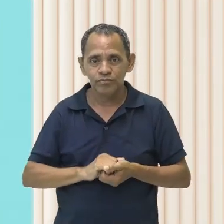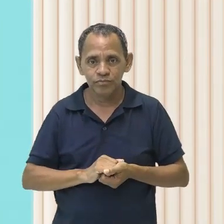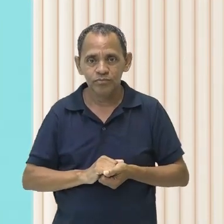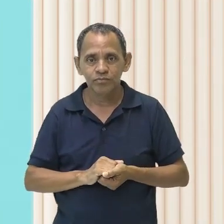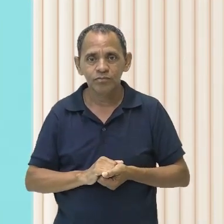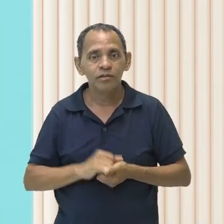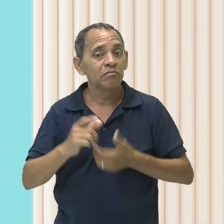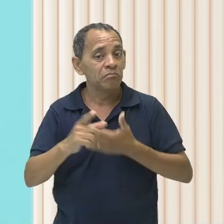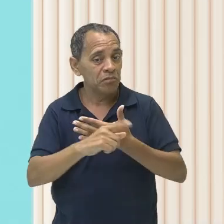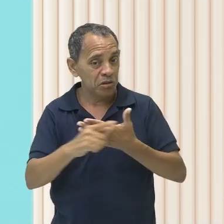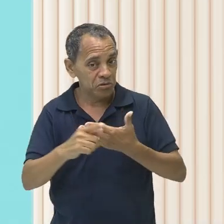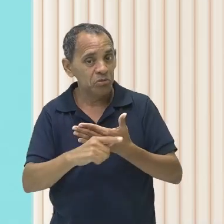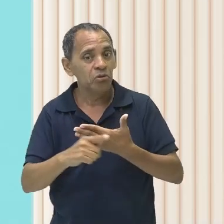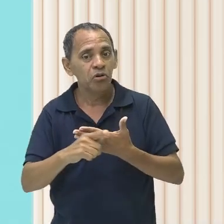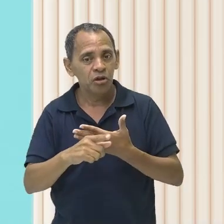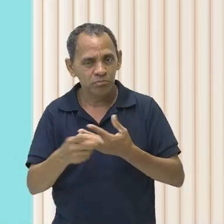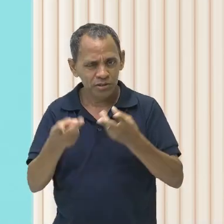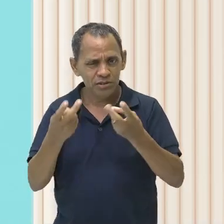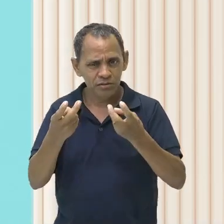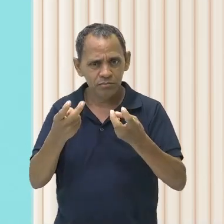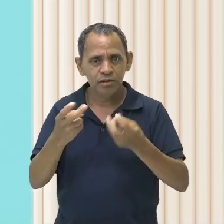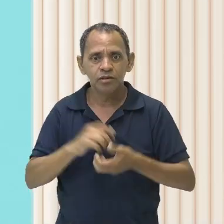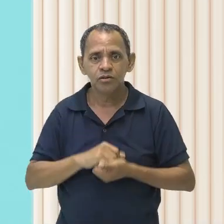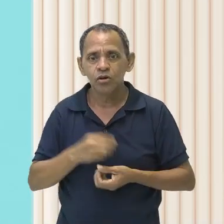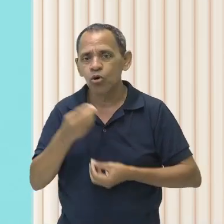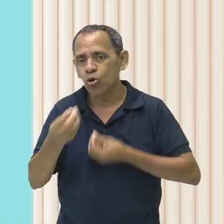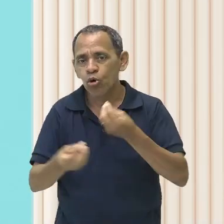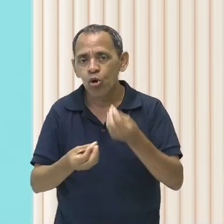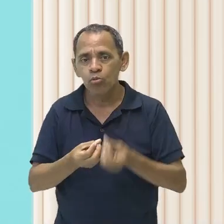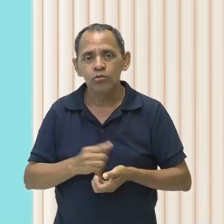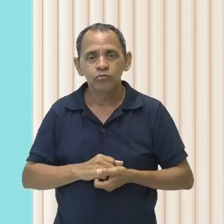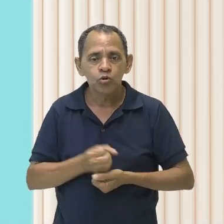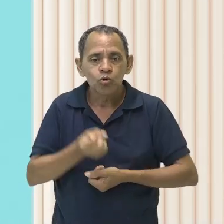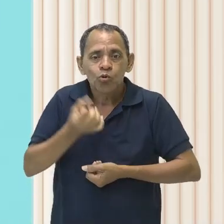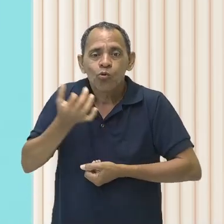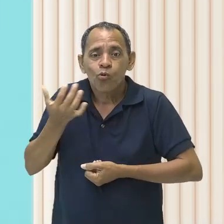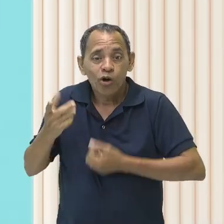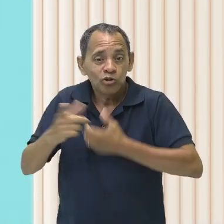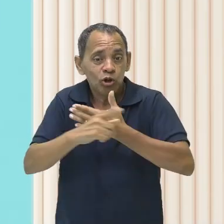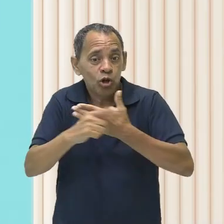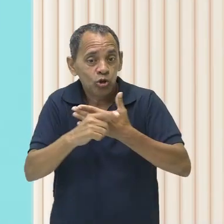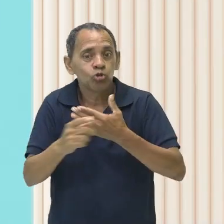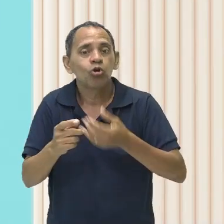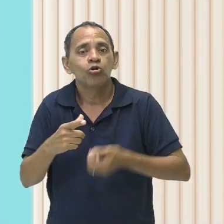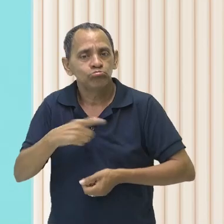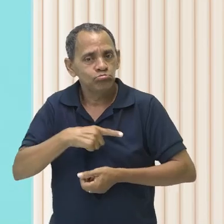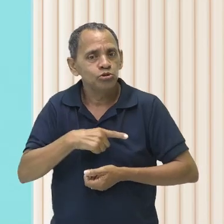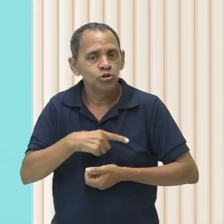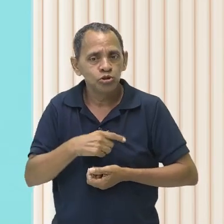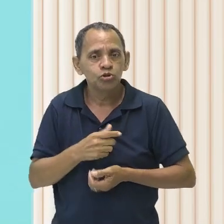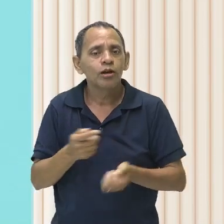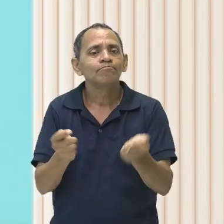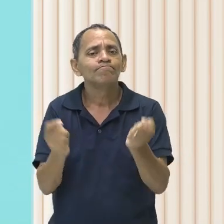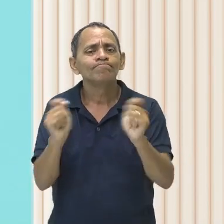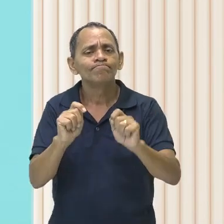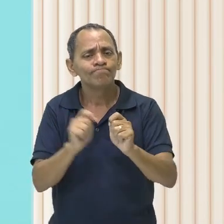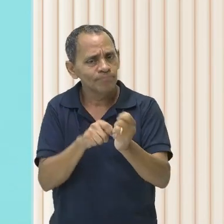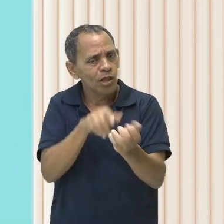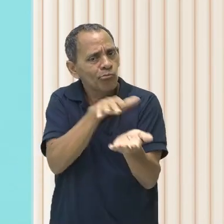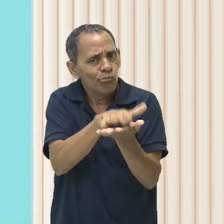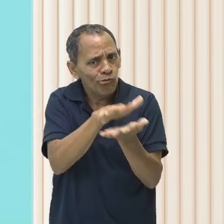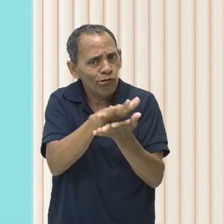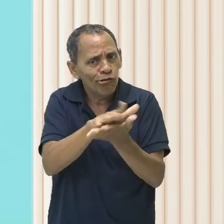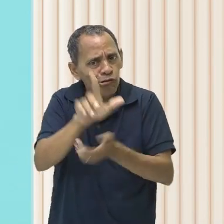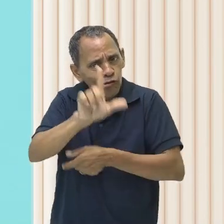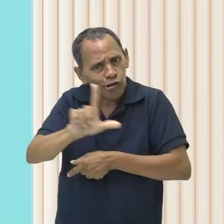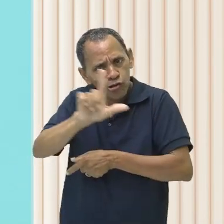essa causa, querendo mostrar o Brasil, que tem aqui condições de produzir as suas literaturas.